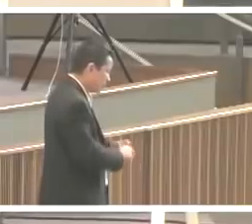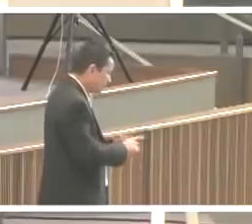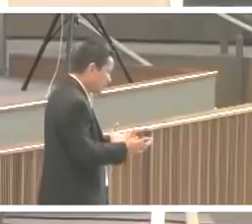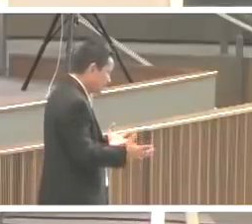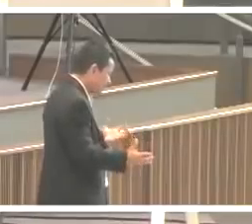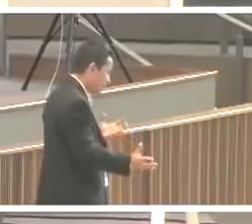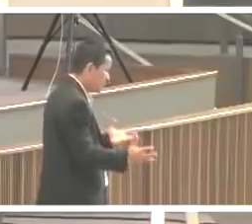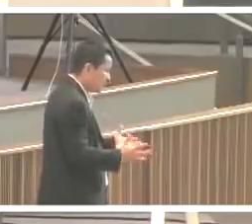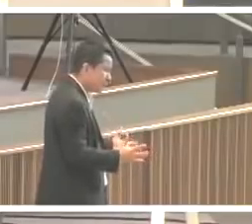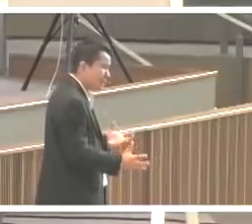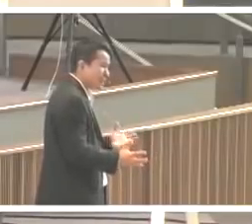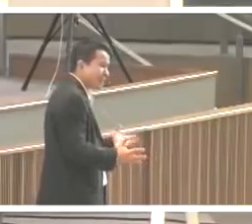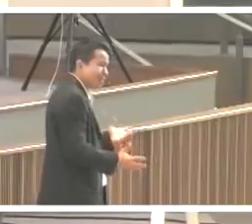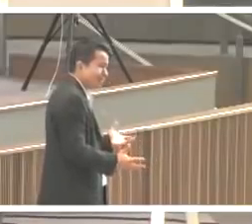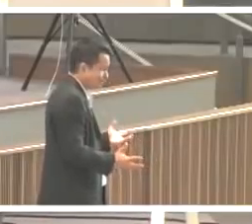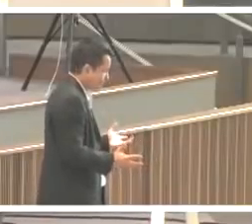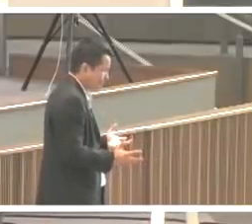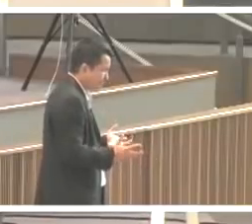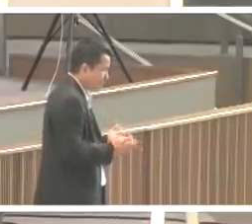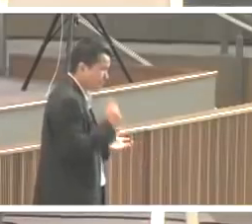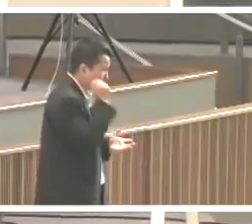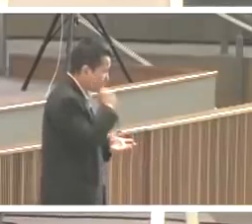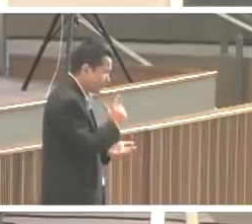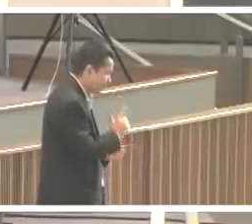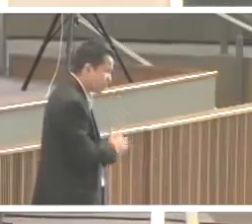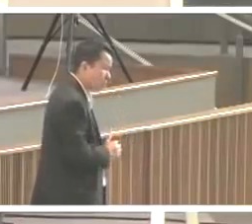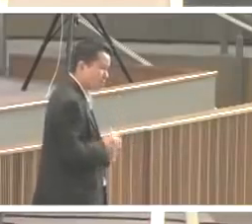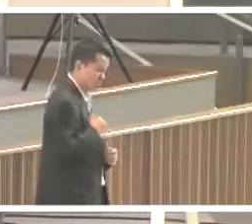demais acertar a vida.